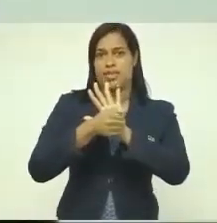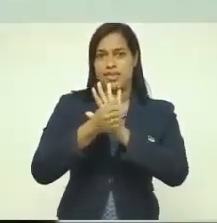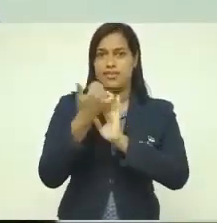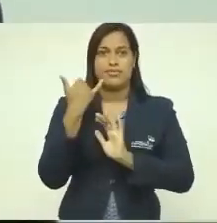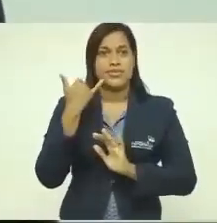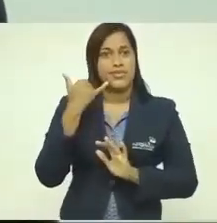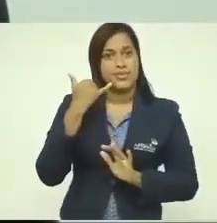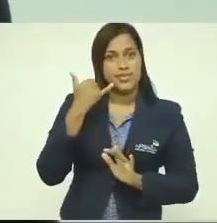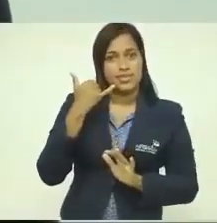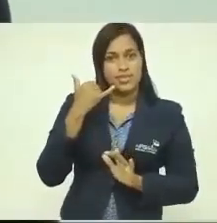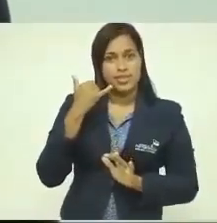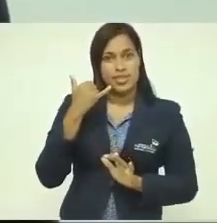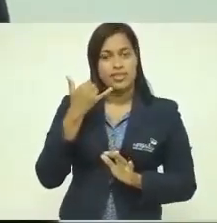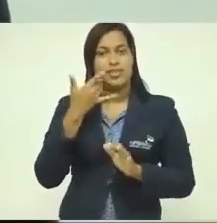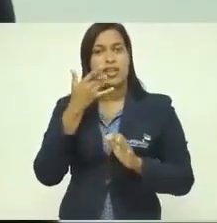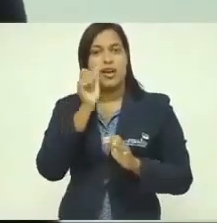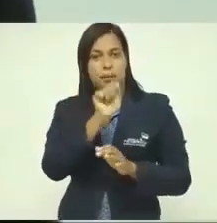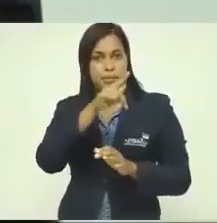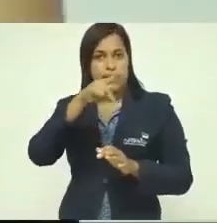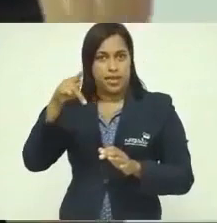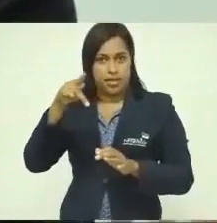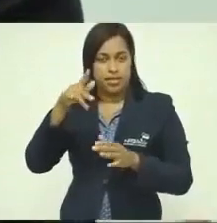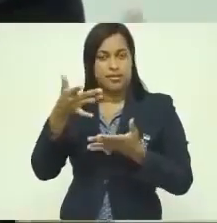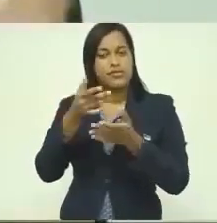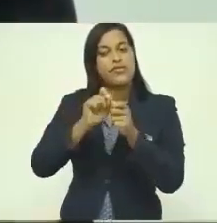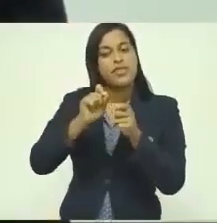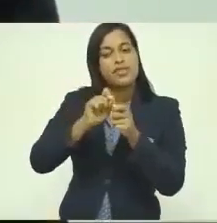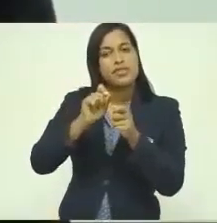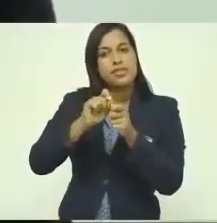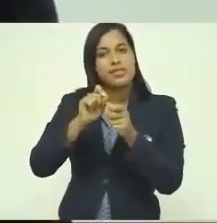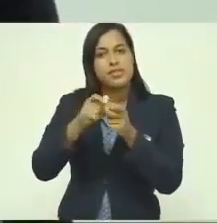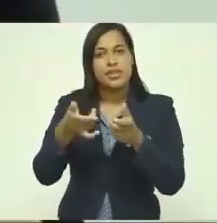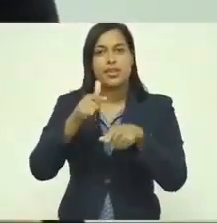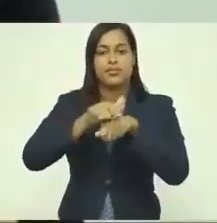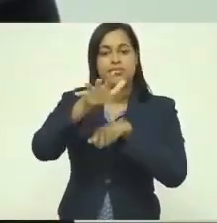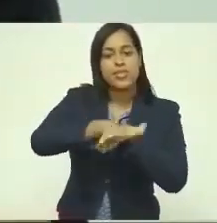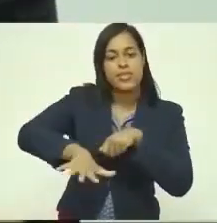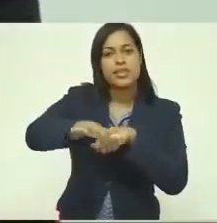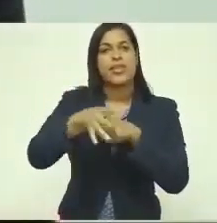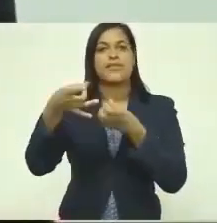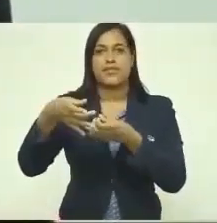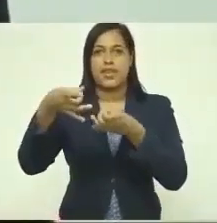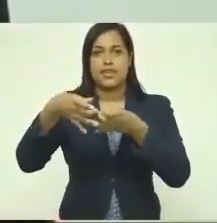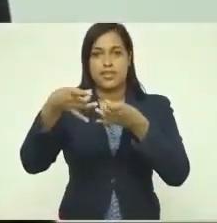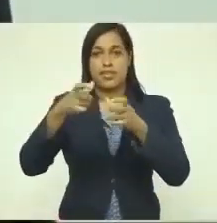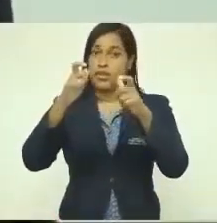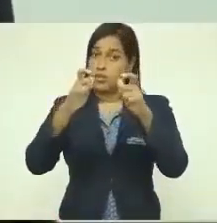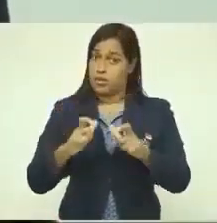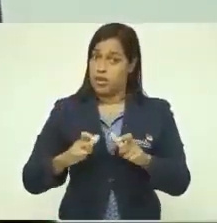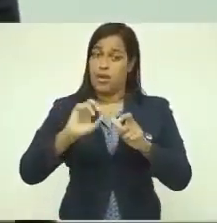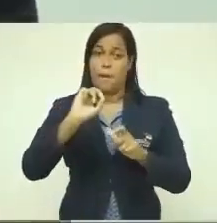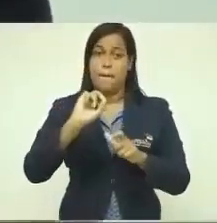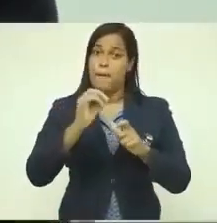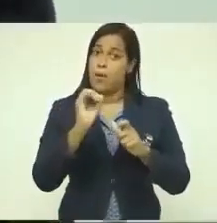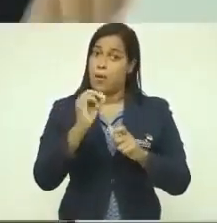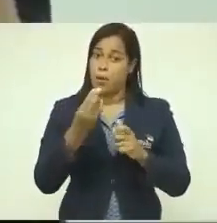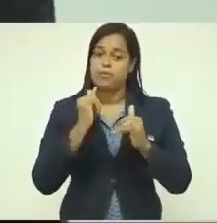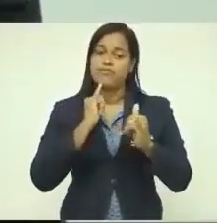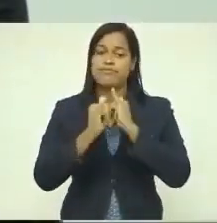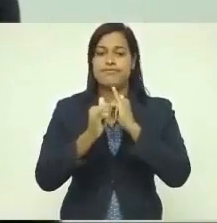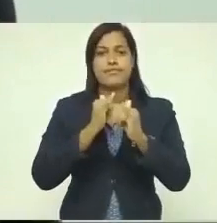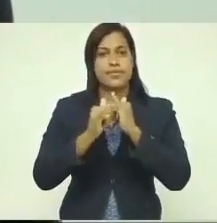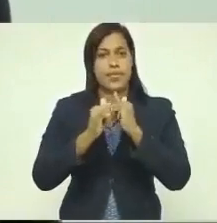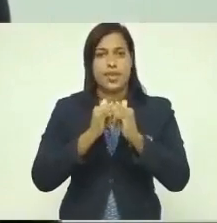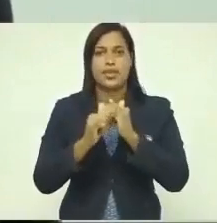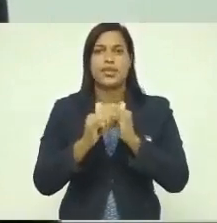e lá elas fazem o seu comércio. Então, o mercado pode ser um local físico ou um